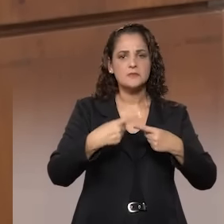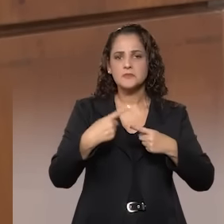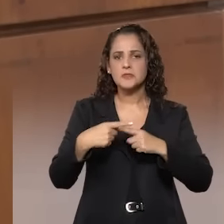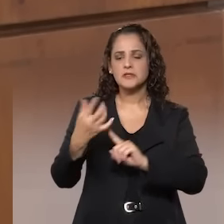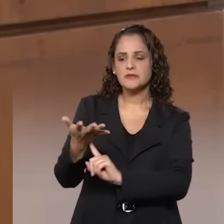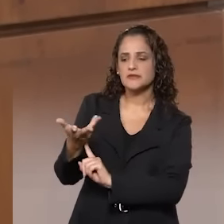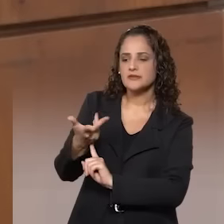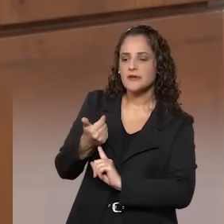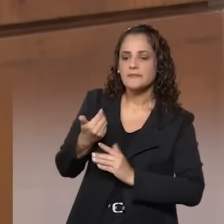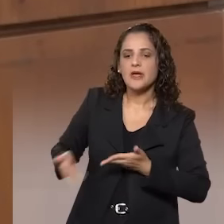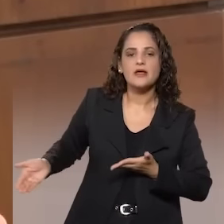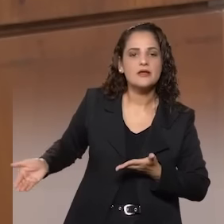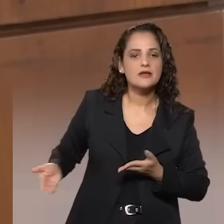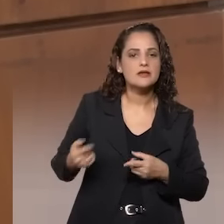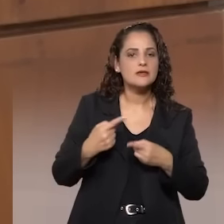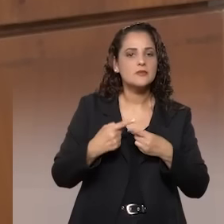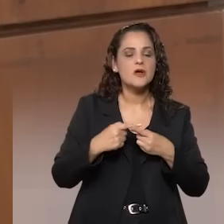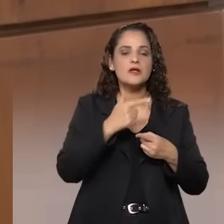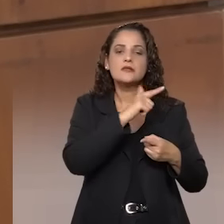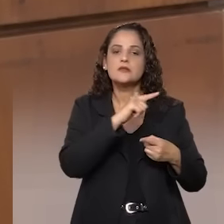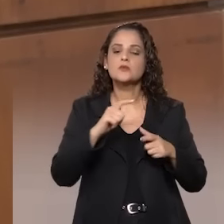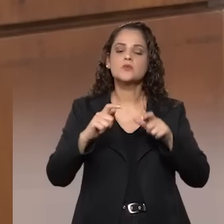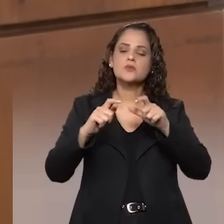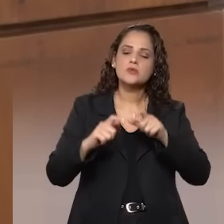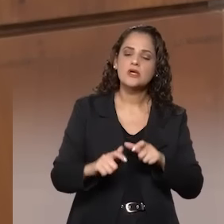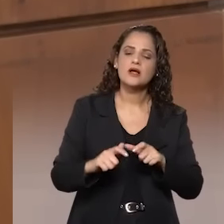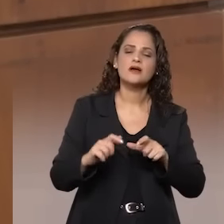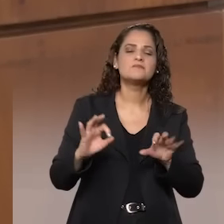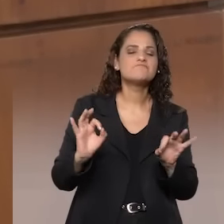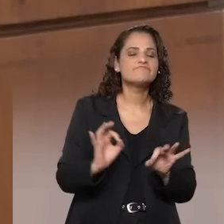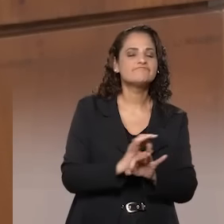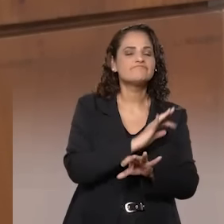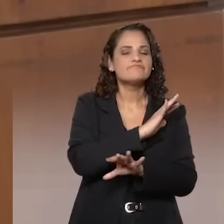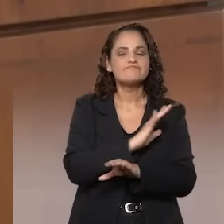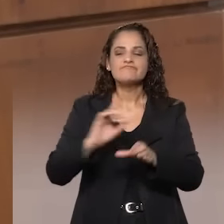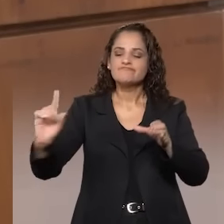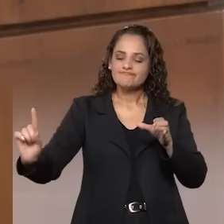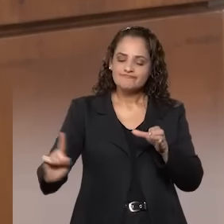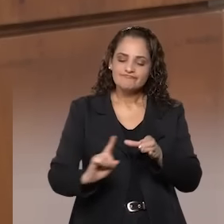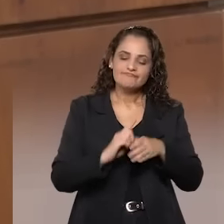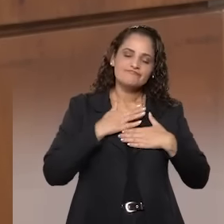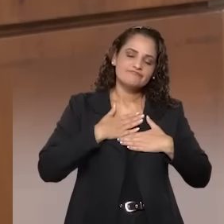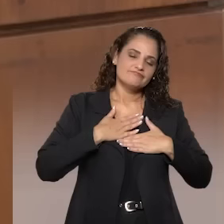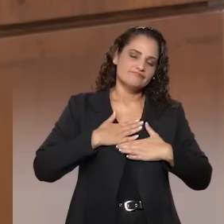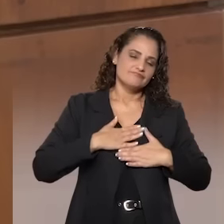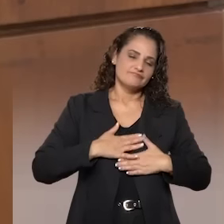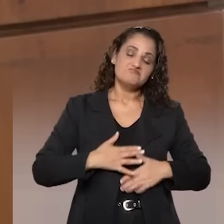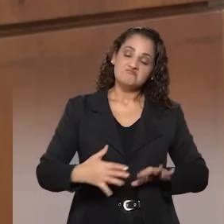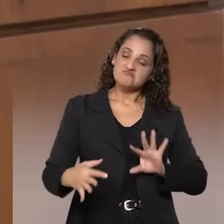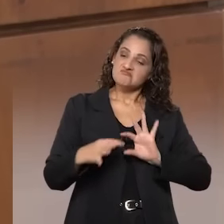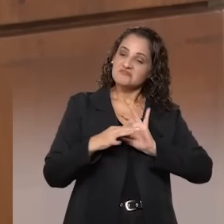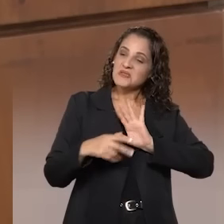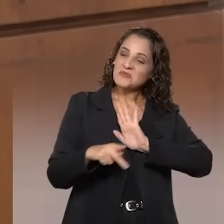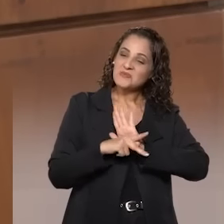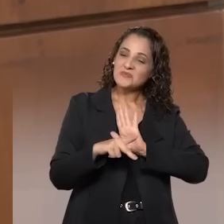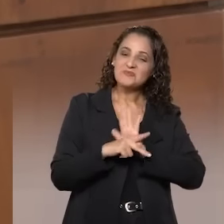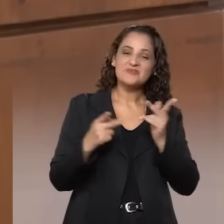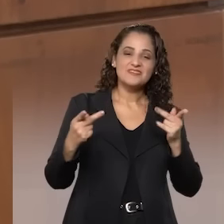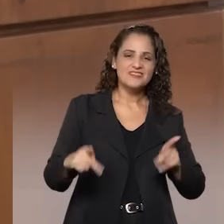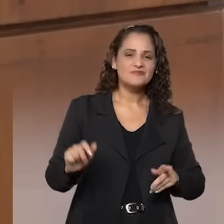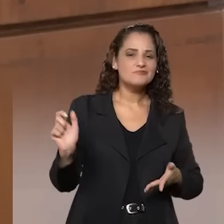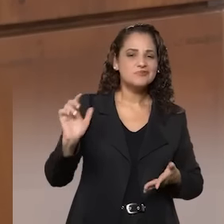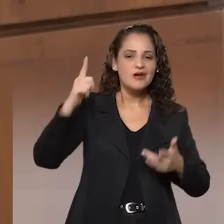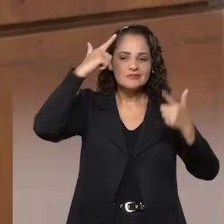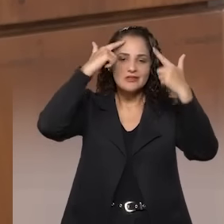possa se inserir e se sentir parte daquilo né quanta riqueza aí de ideias diferentes de criatividade de inovação eh